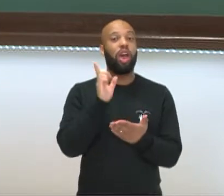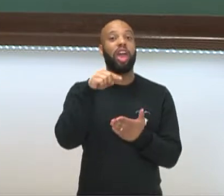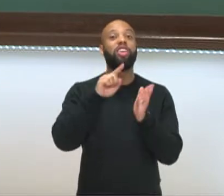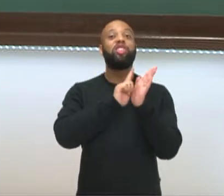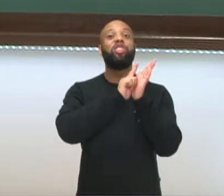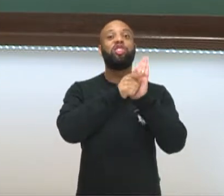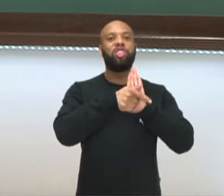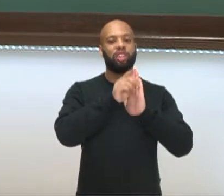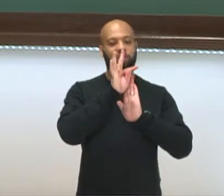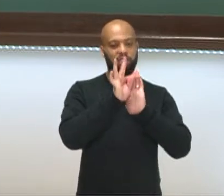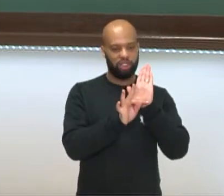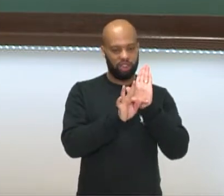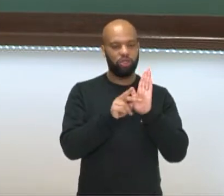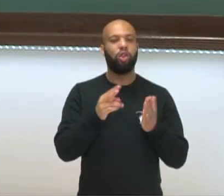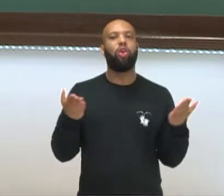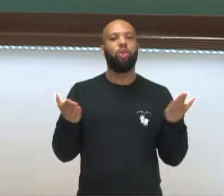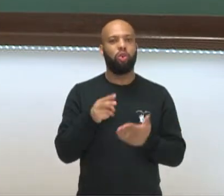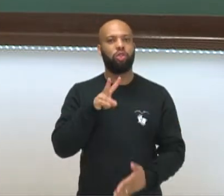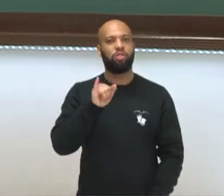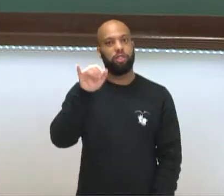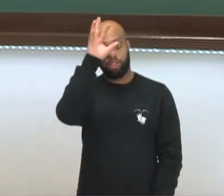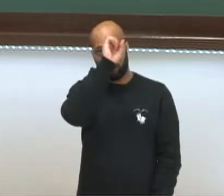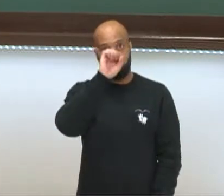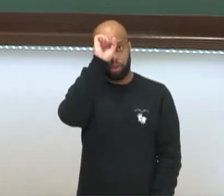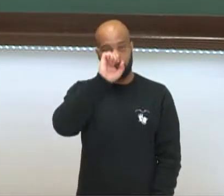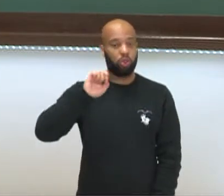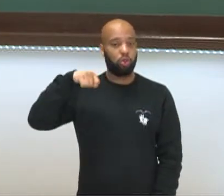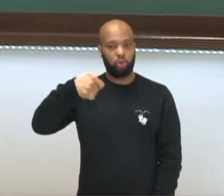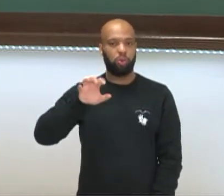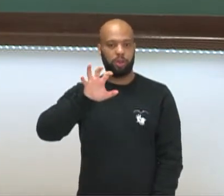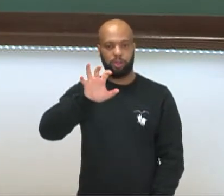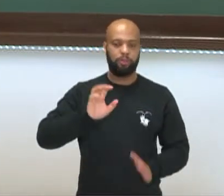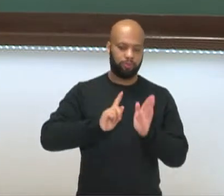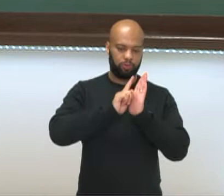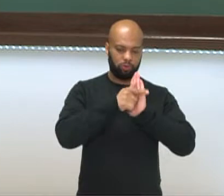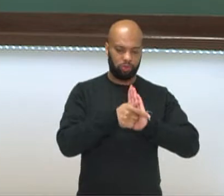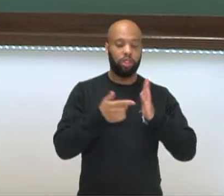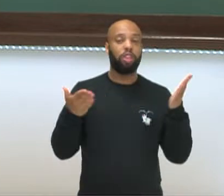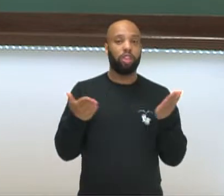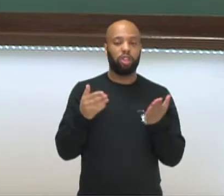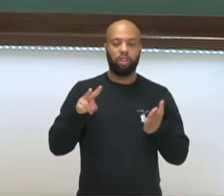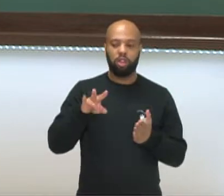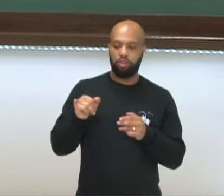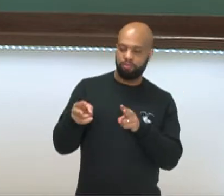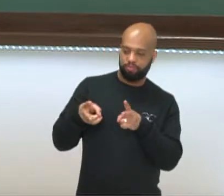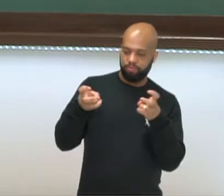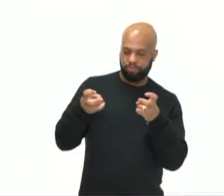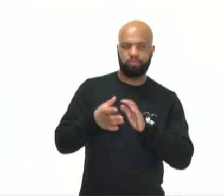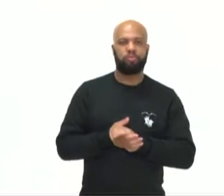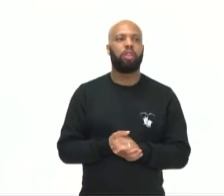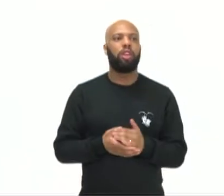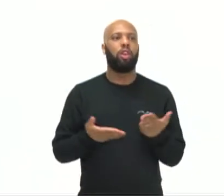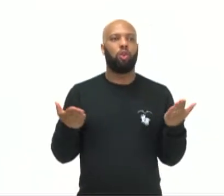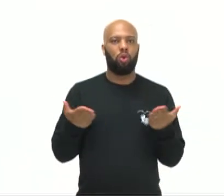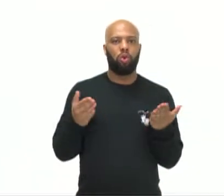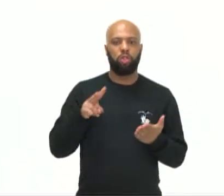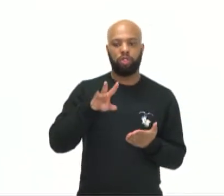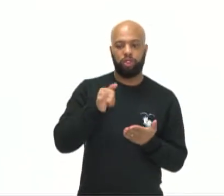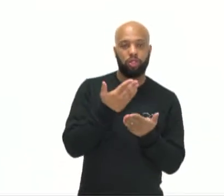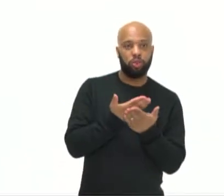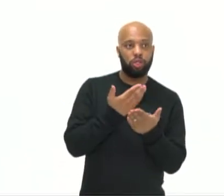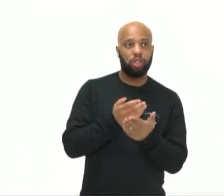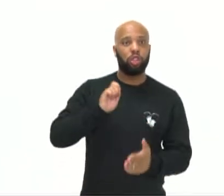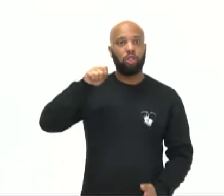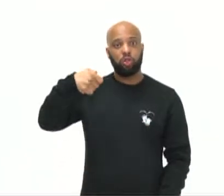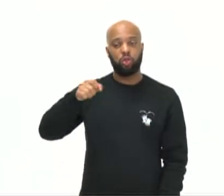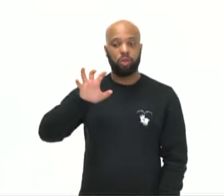hoje nós vamos aprender um pouquinho mais a respeito dele. Para começo de conversa, vamos observar aqui. Hoje nós vamos falar sobre o gênero